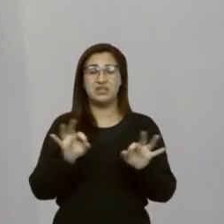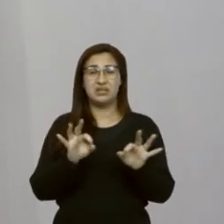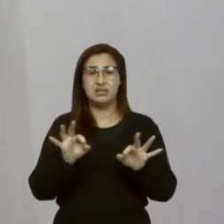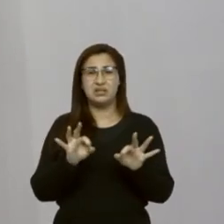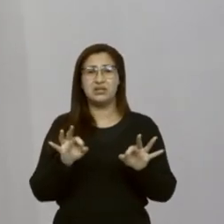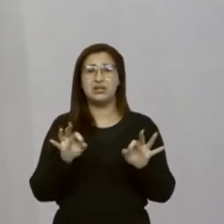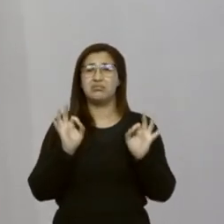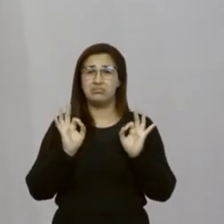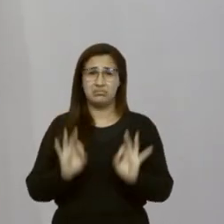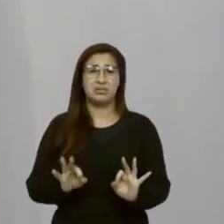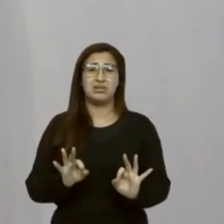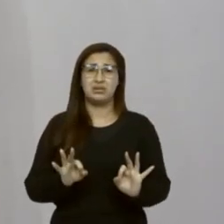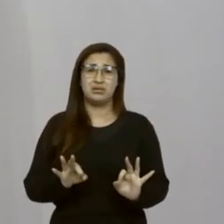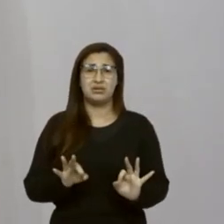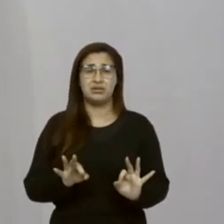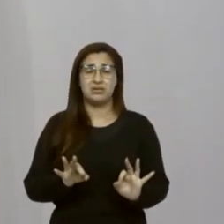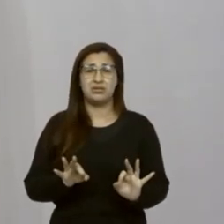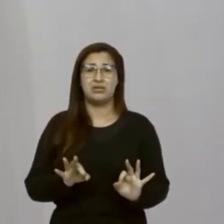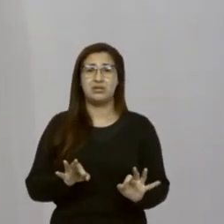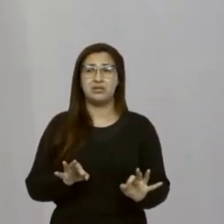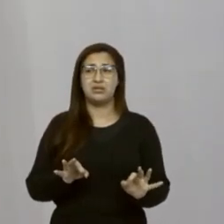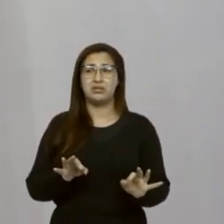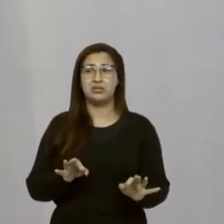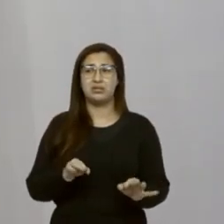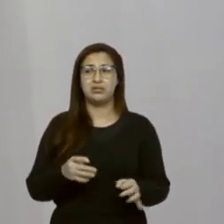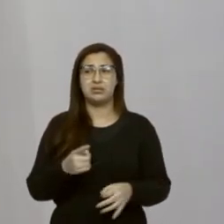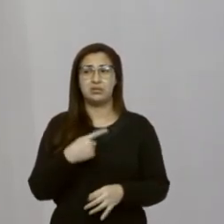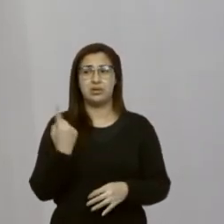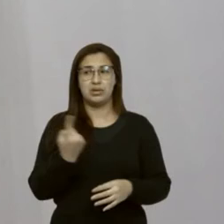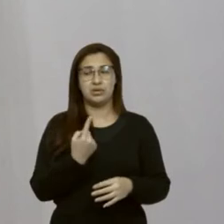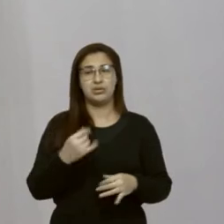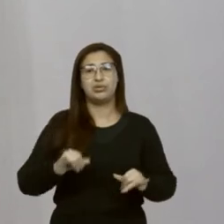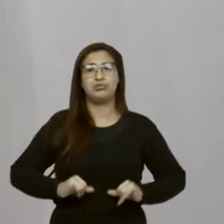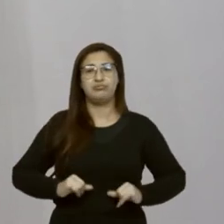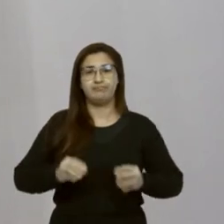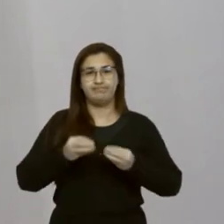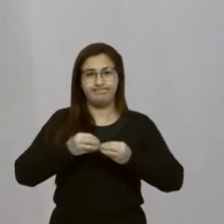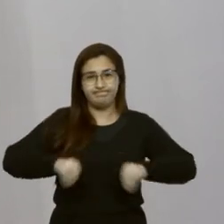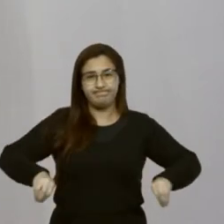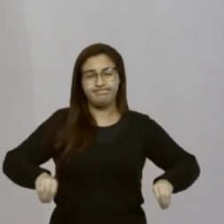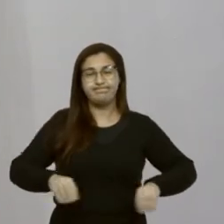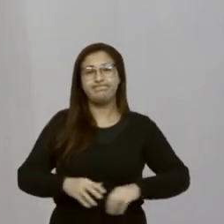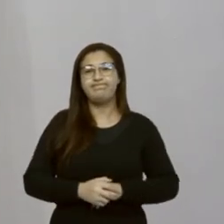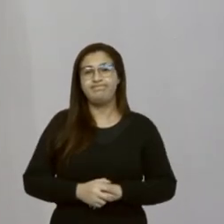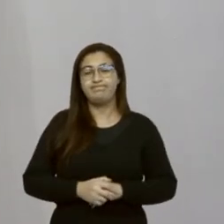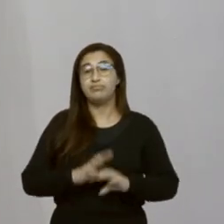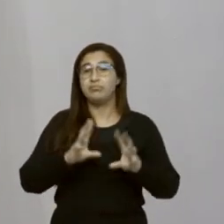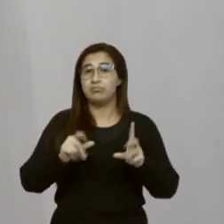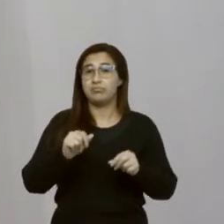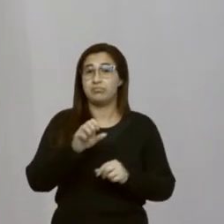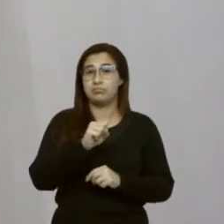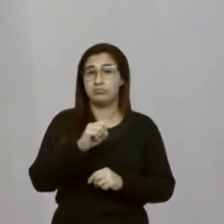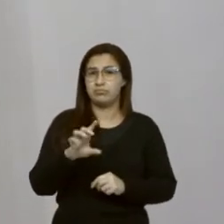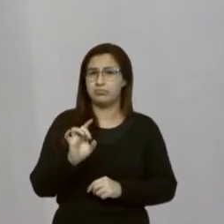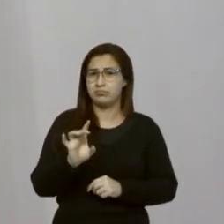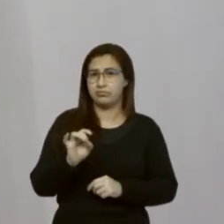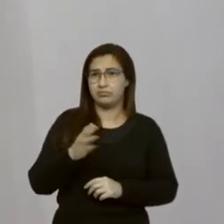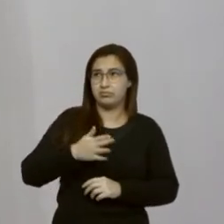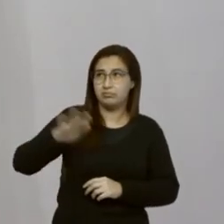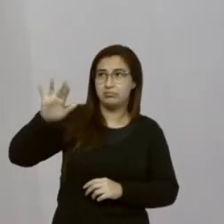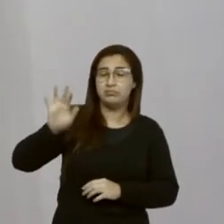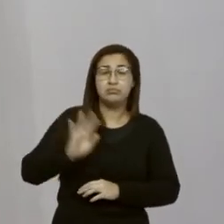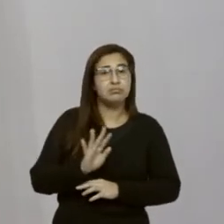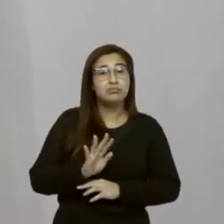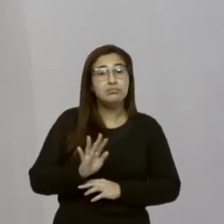estar muito, mas muito prejudicados. Toda Santa Catarina, não é só o nosso Alto Vale. Por